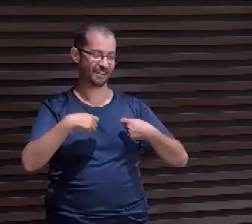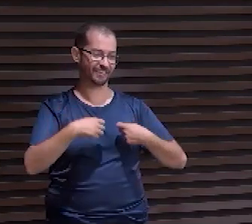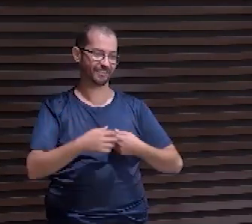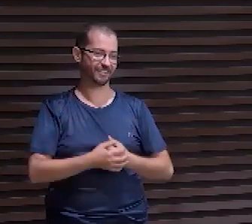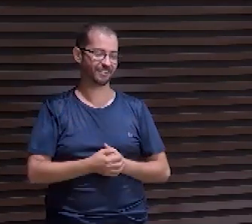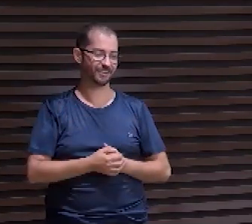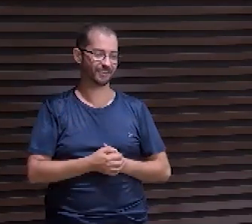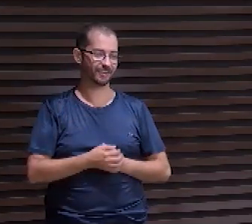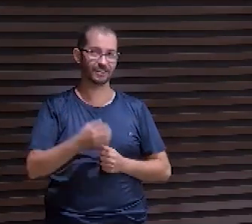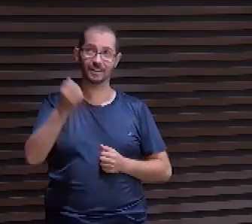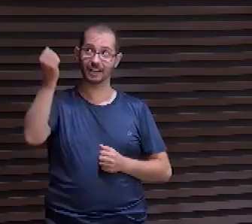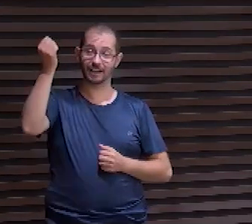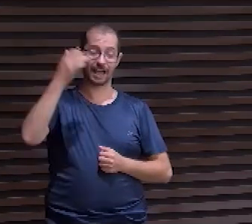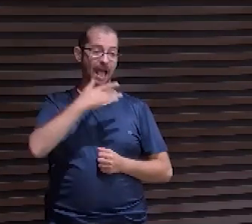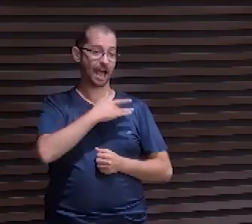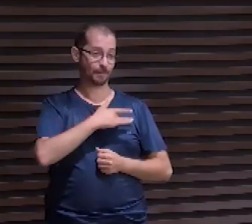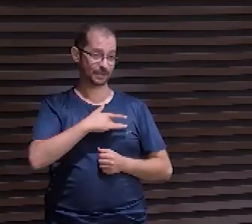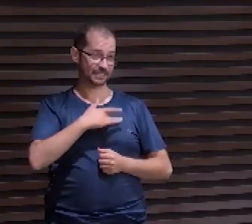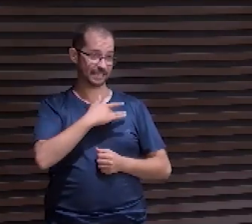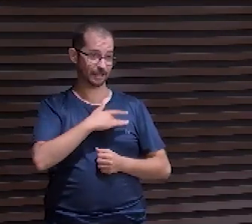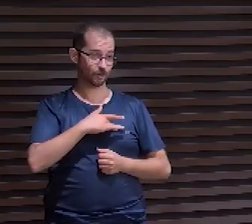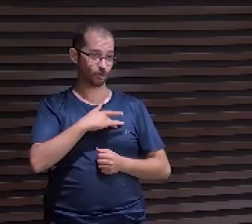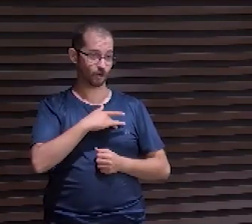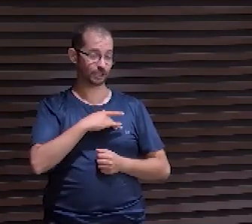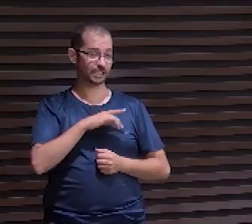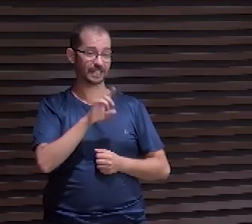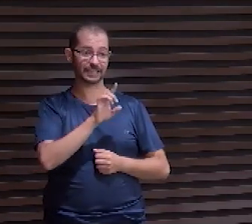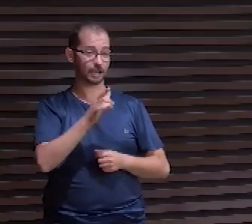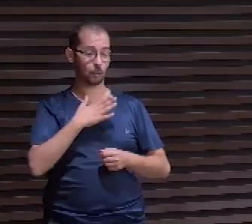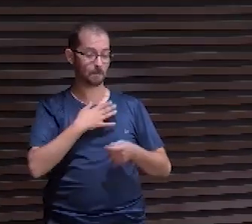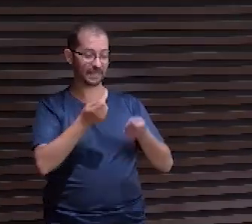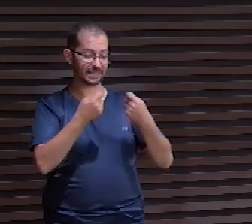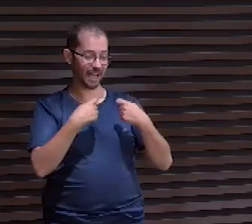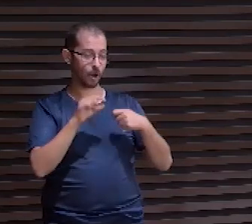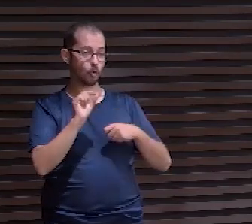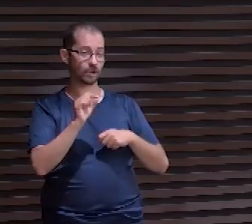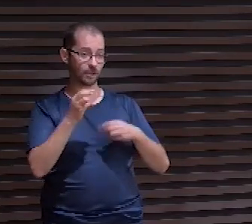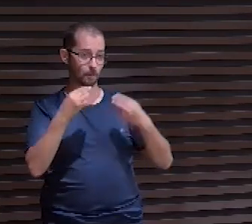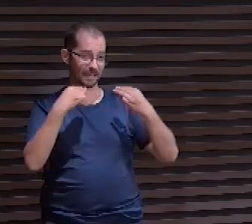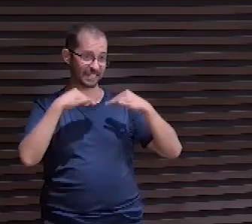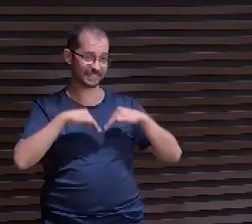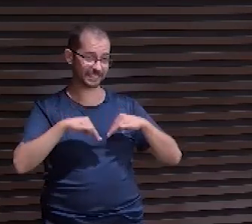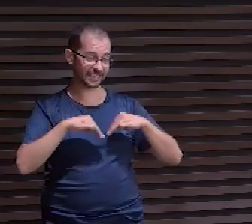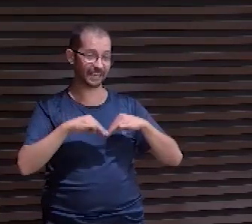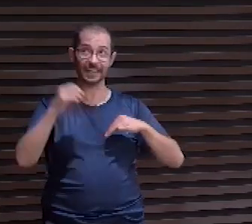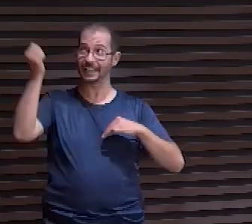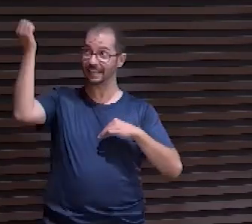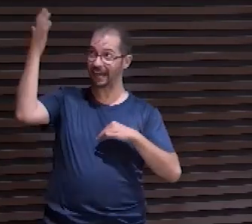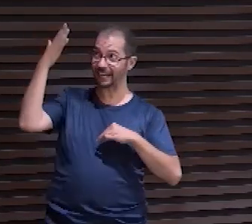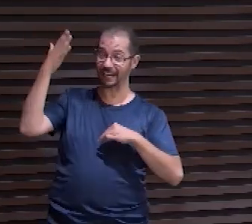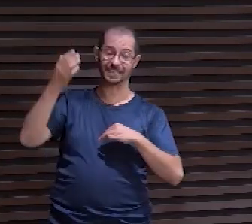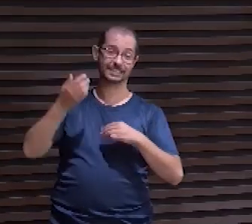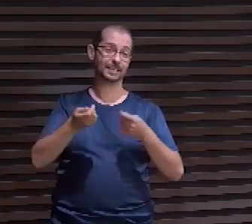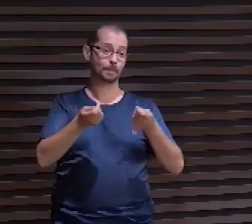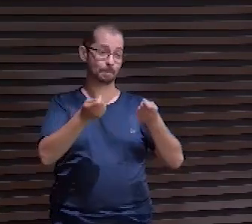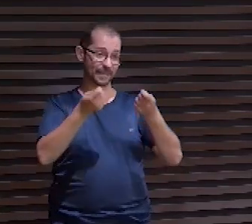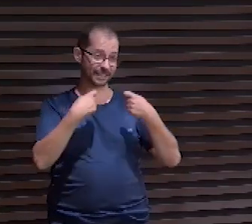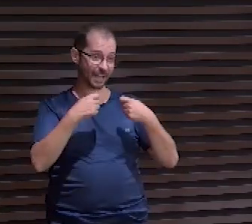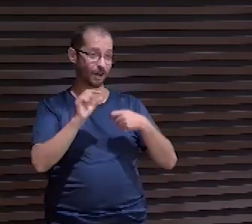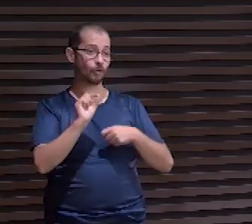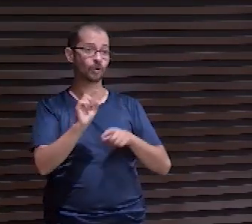A graça, a misericórdia não me dá o que eu merecia. E a graça me dá o que eu não merecia.